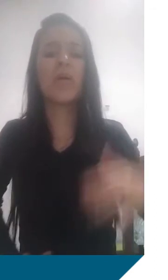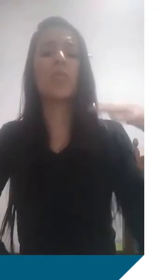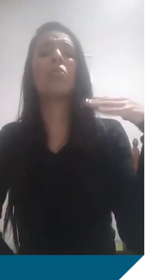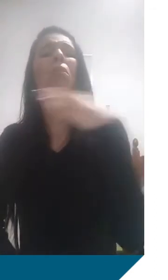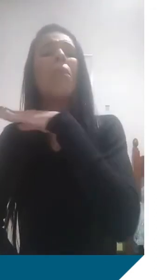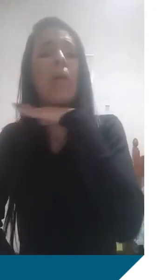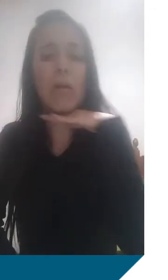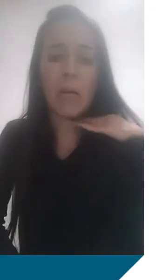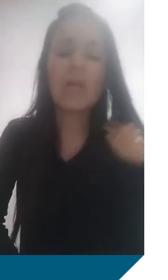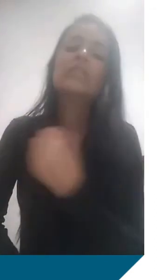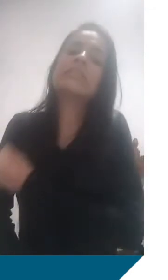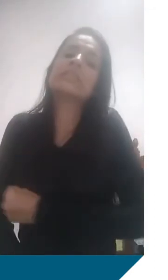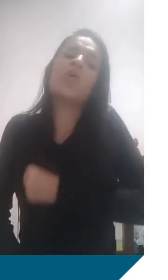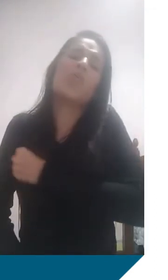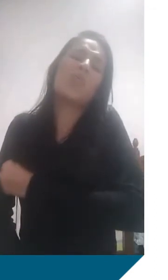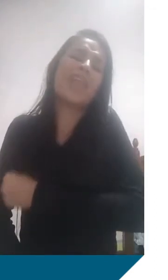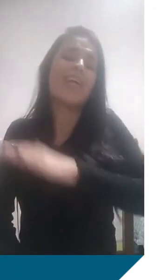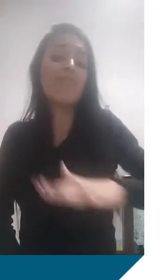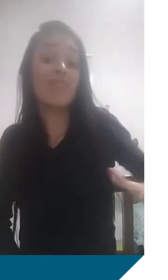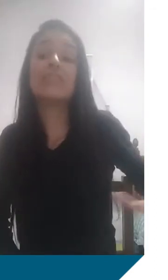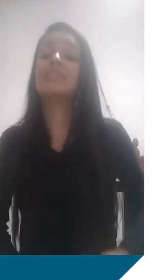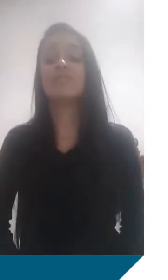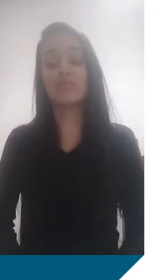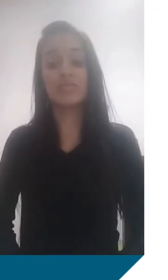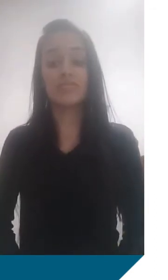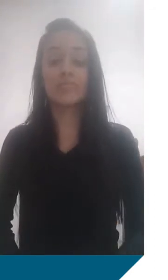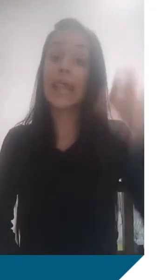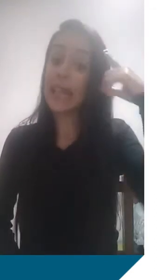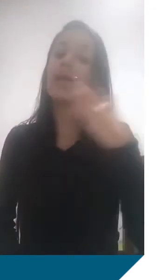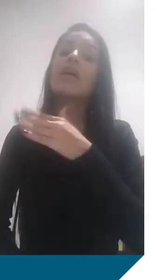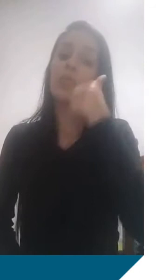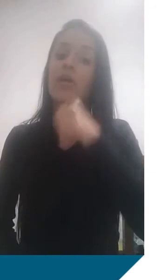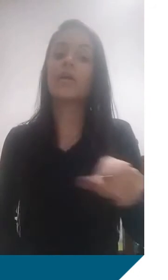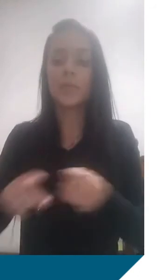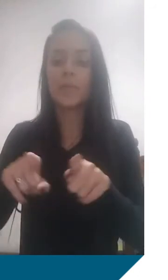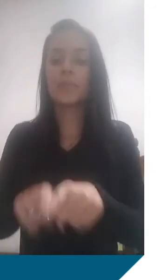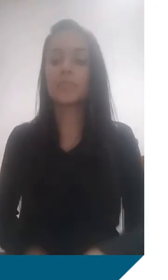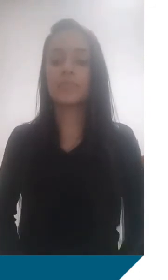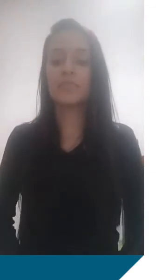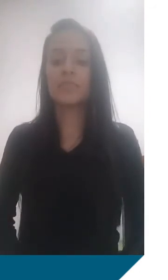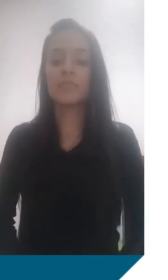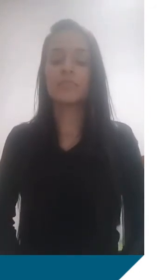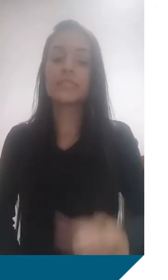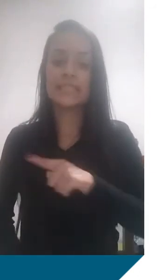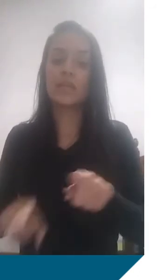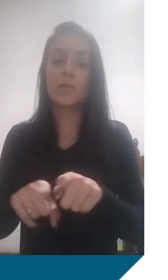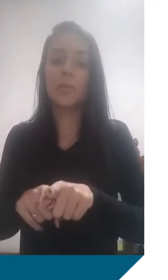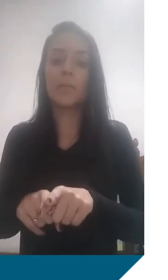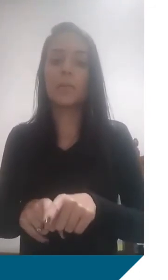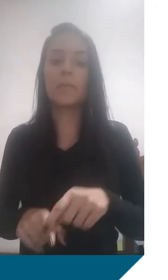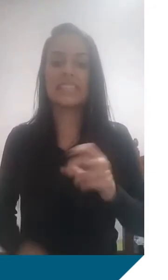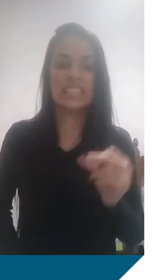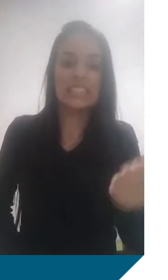exagerados, um saudosismo à infância e a idealização da mulher. Havia também o escapismo, que era uma certa